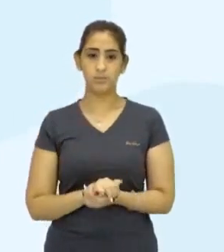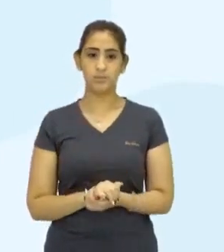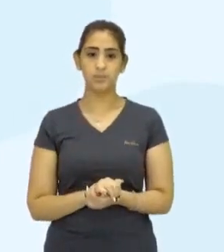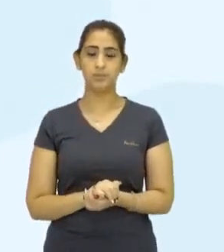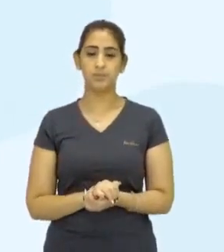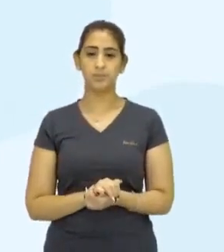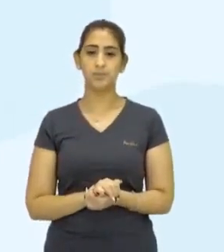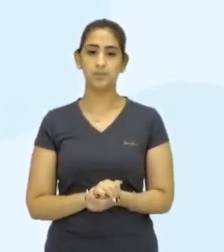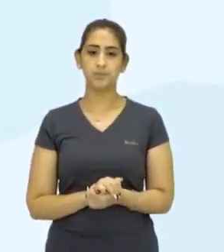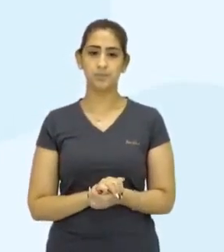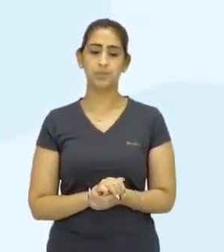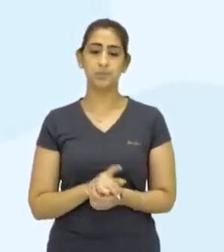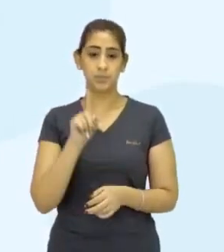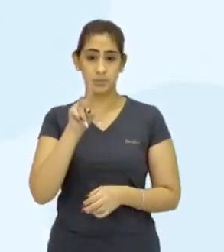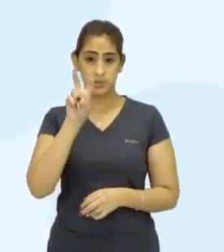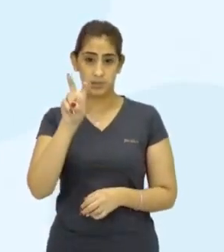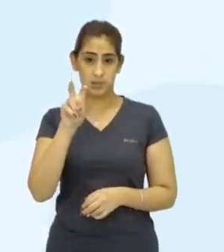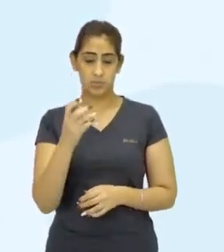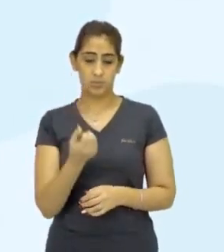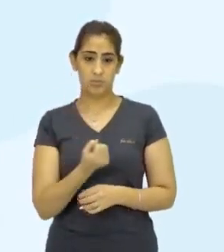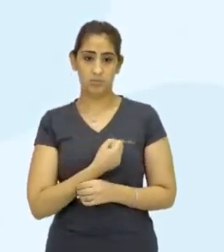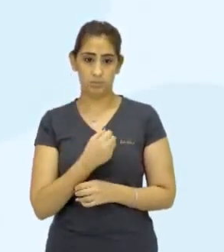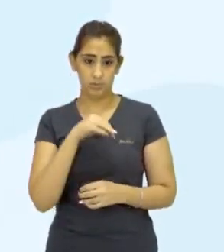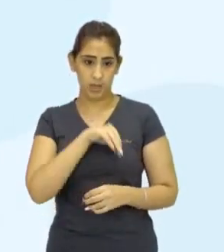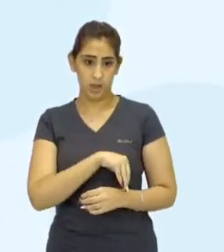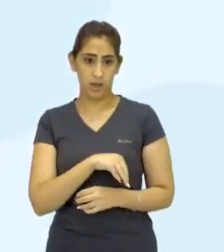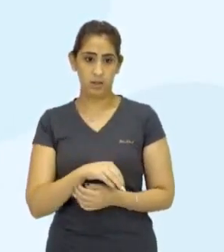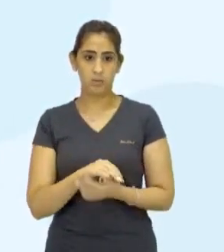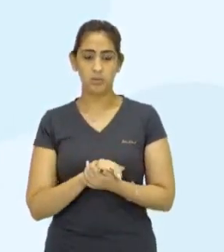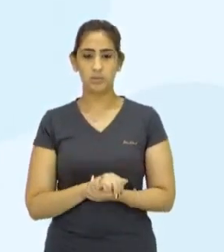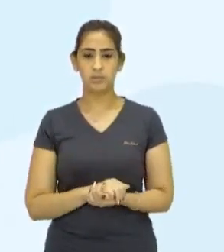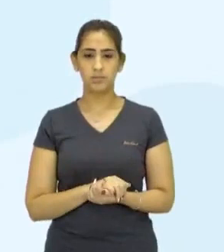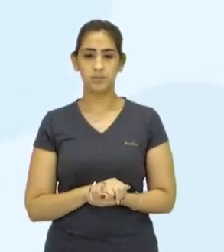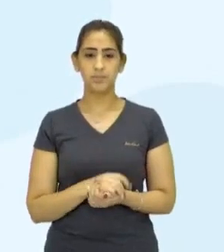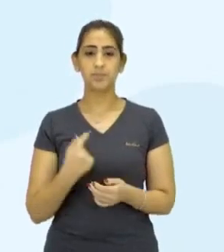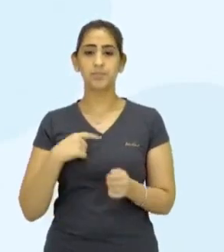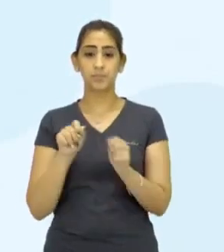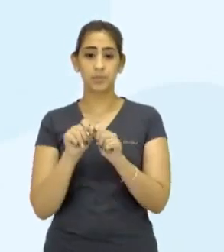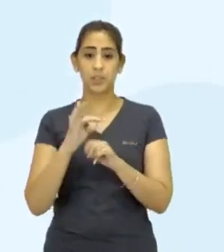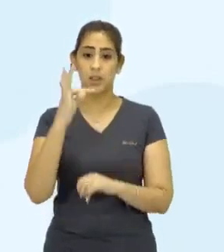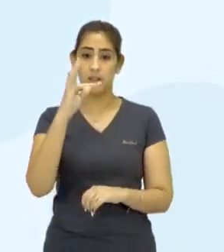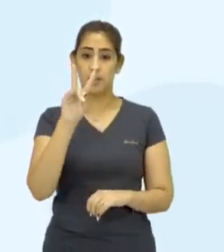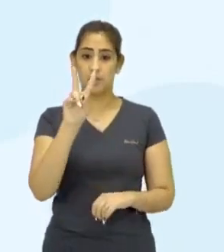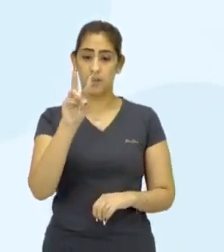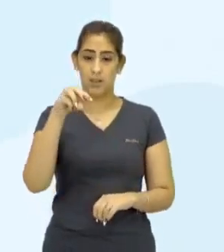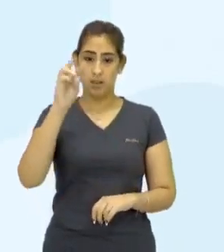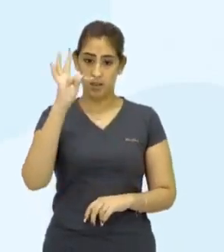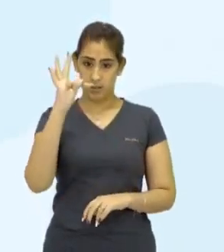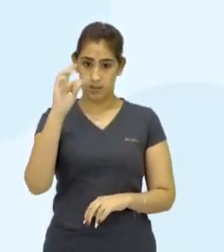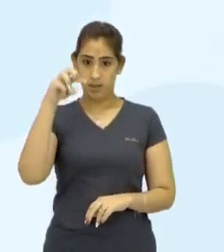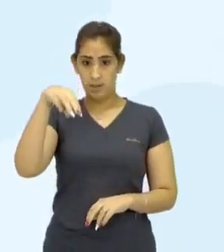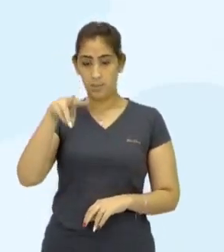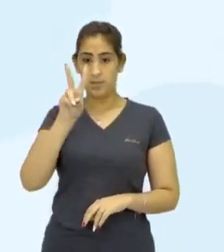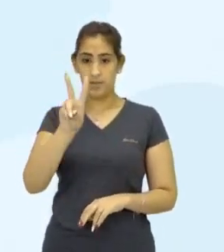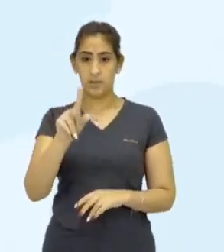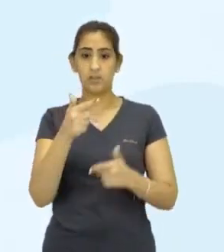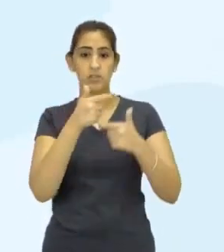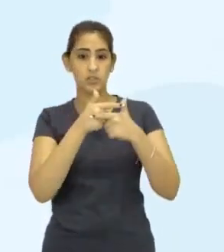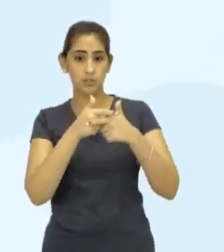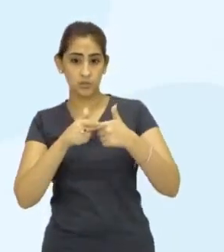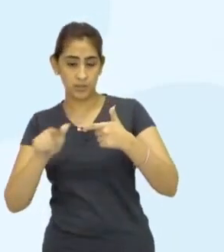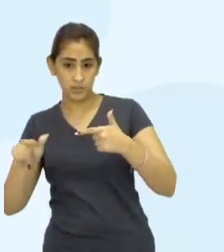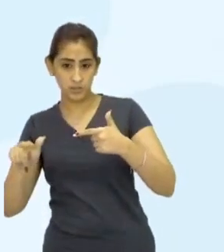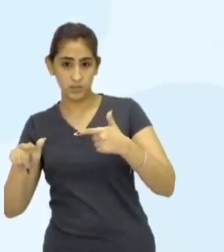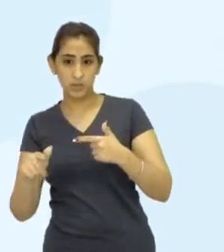variação do salário são 5 salários mínimos. Agora eu vou fazer a nossa taxa média de variação, que é a divisão entre o valor do